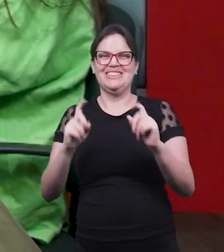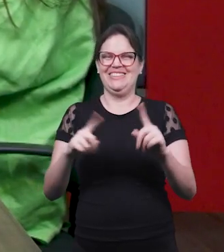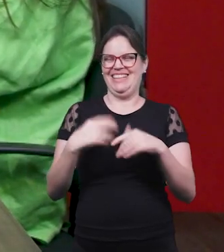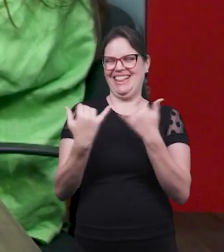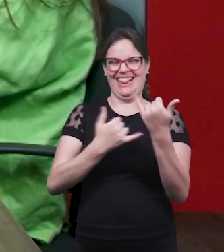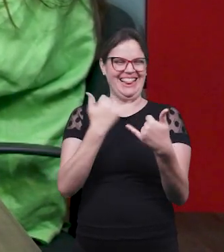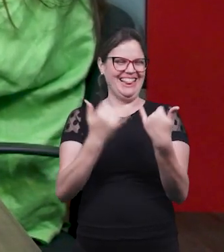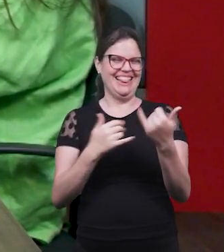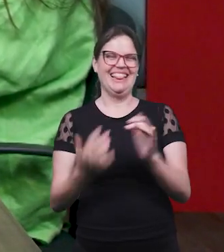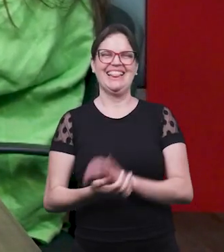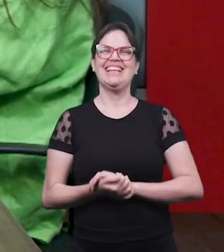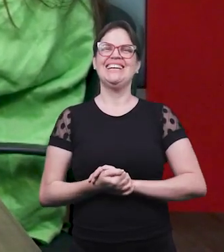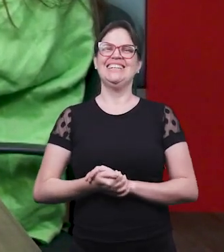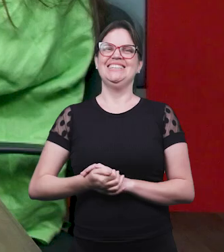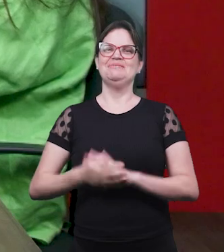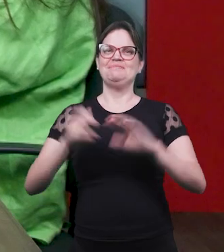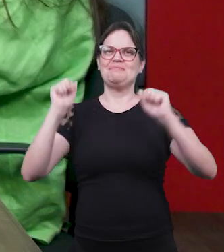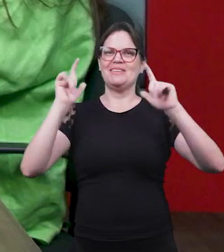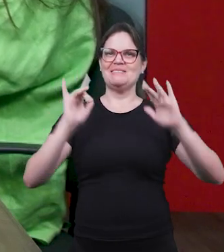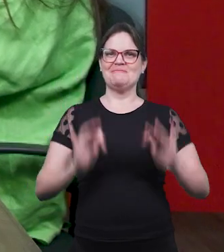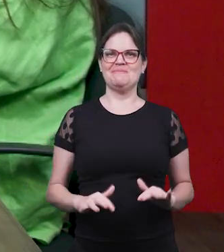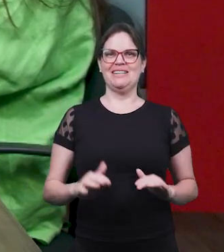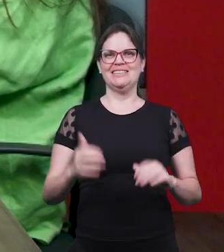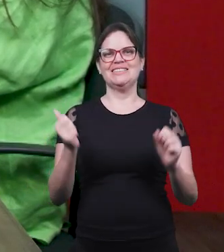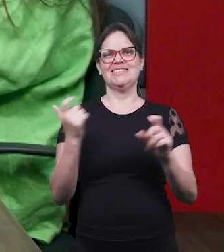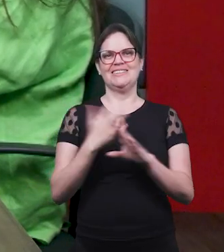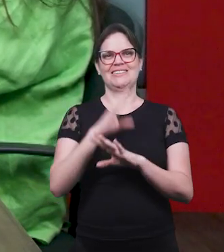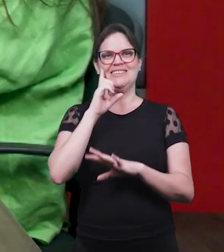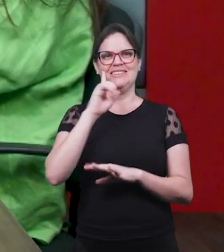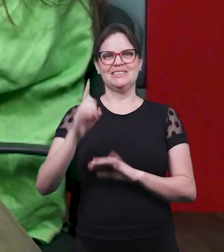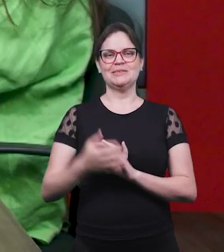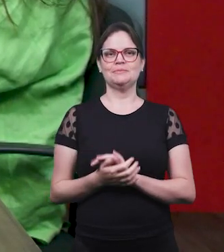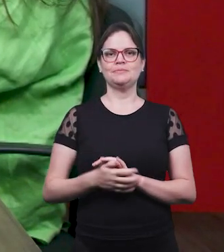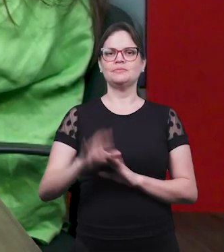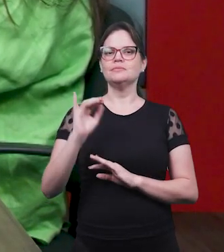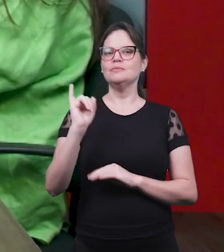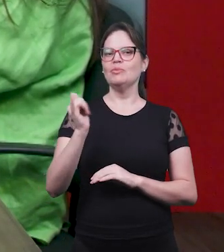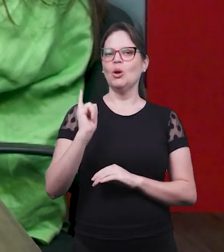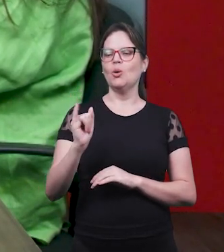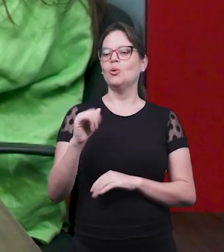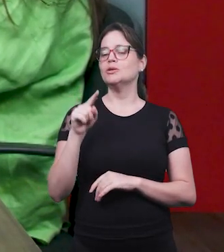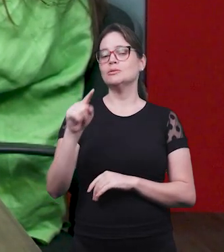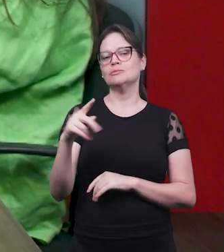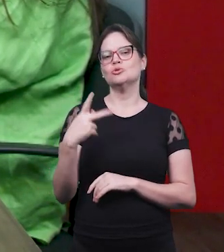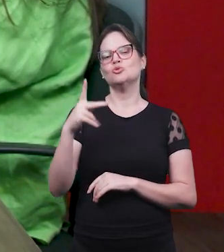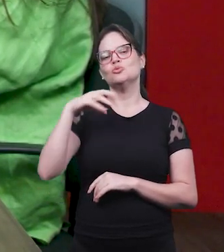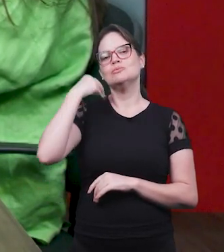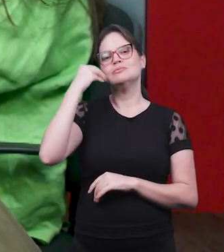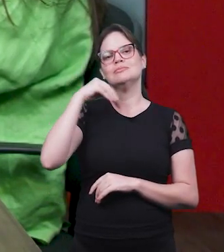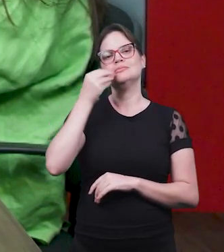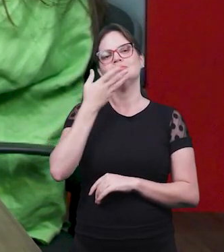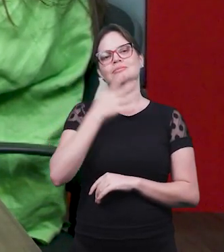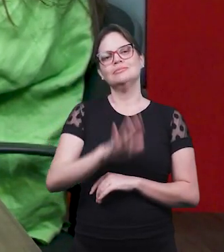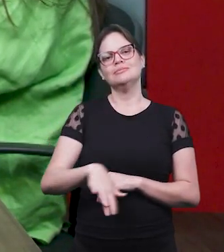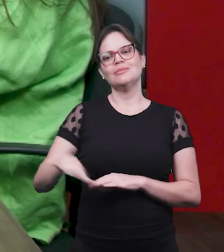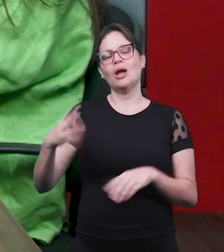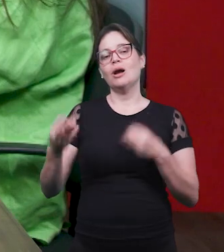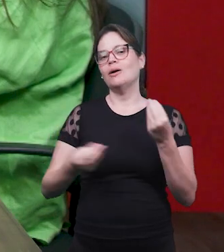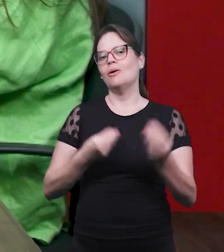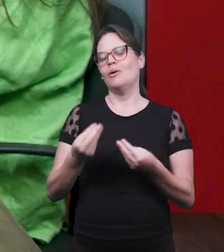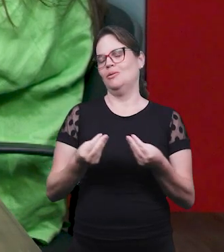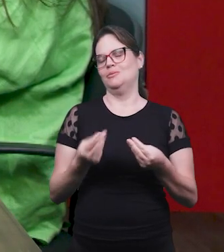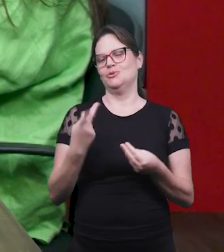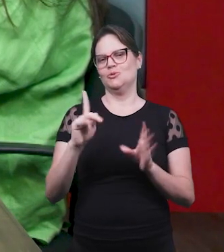apaixonado, né, Valéria? Que bênção. Graças a Deus. Fale para nós, Valéria. E você, de onde vem? Como é que foi